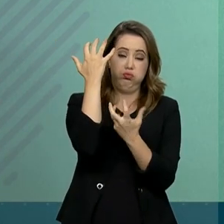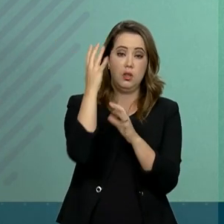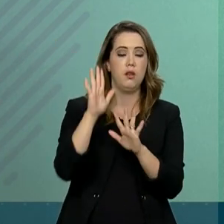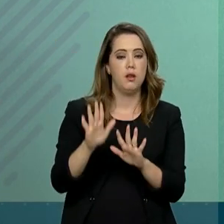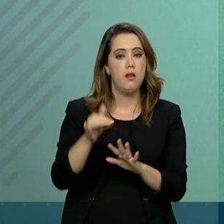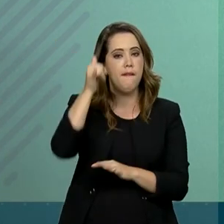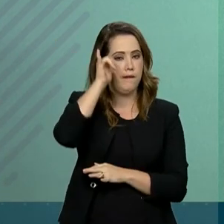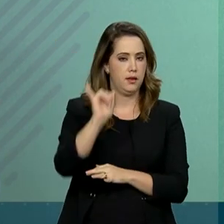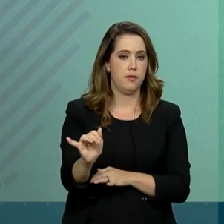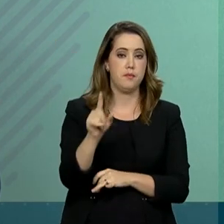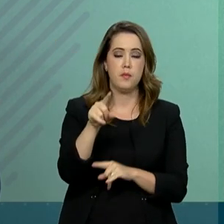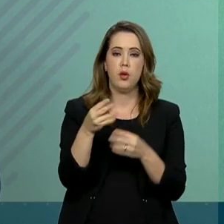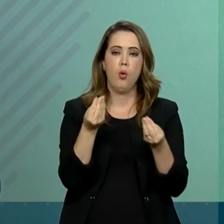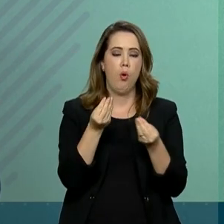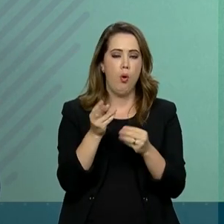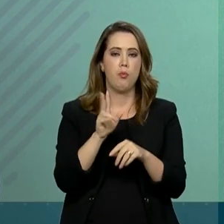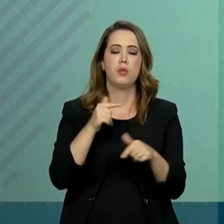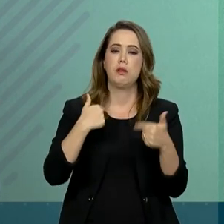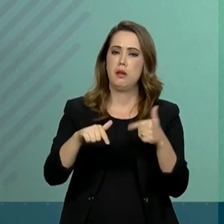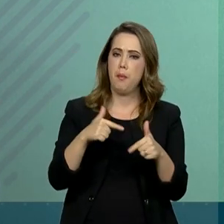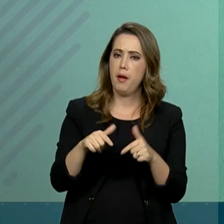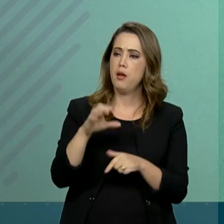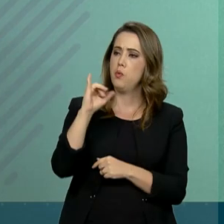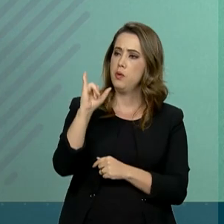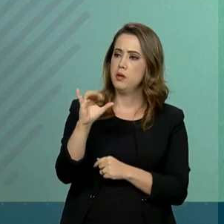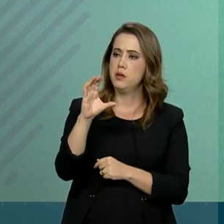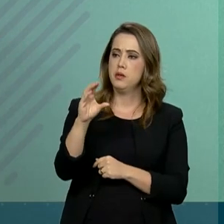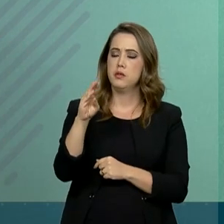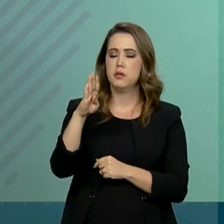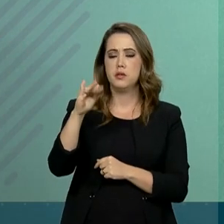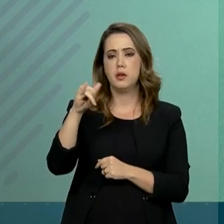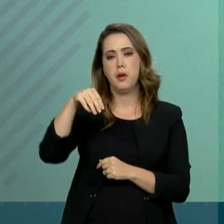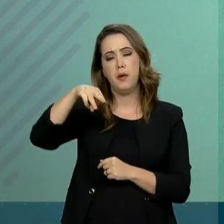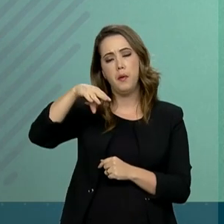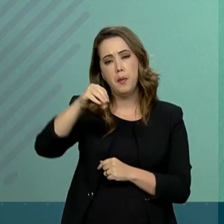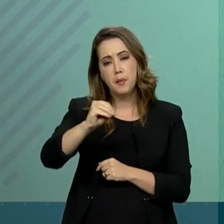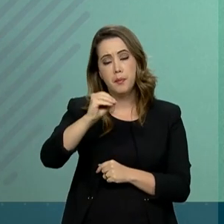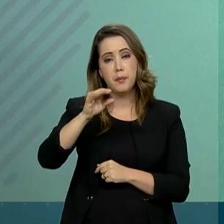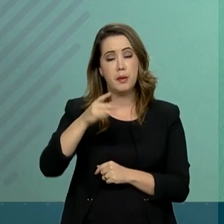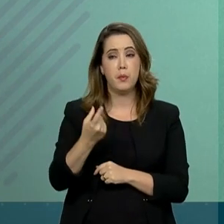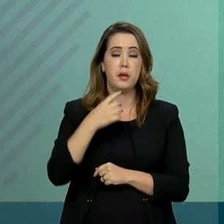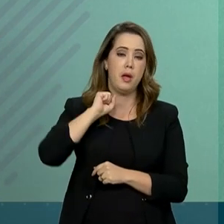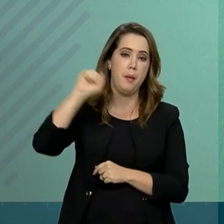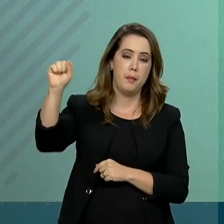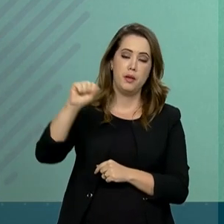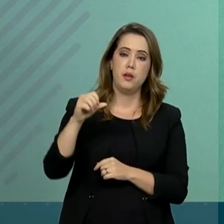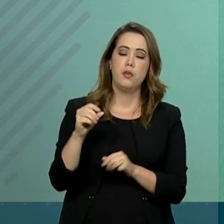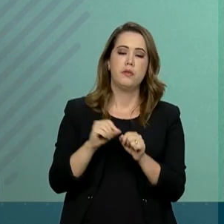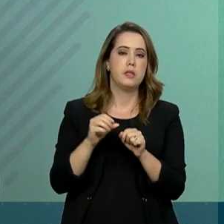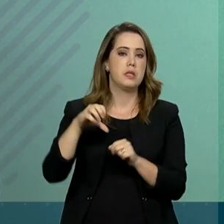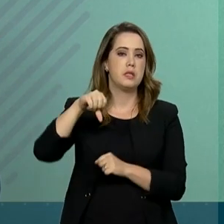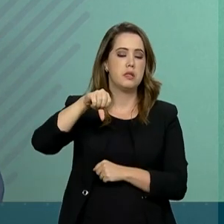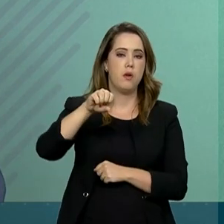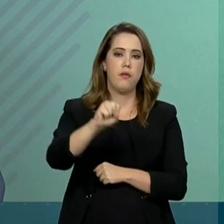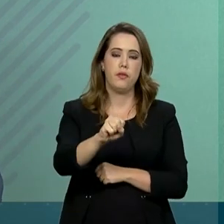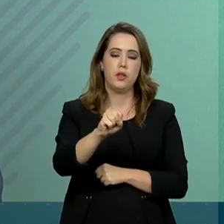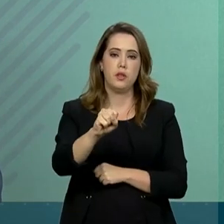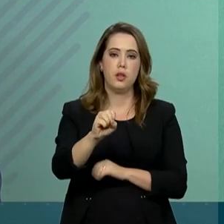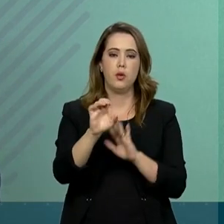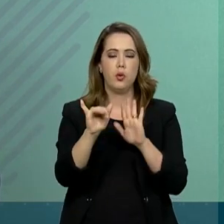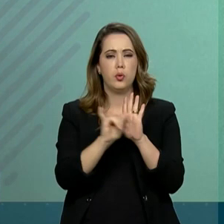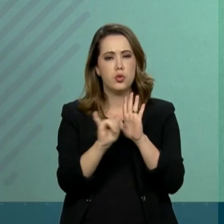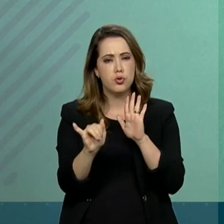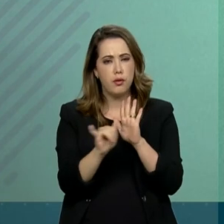do icm bill que lançou em abril 98 editais para a contratação de